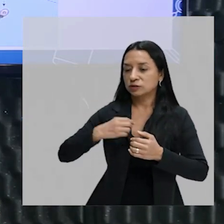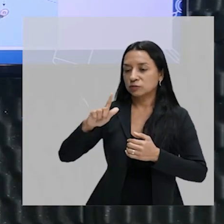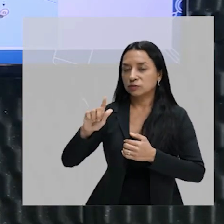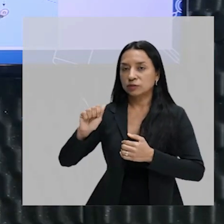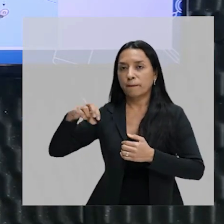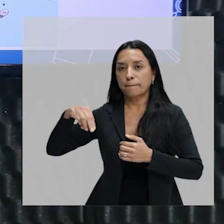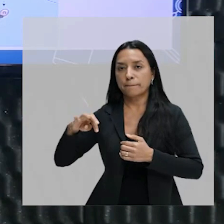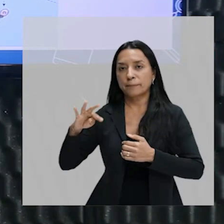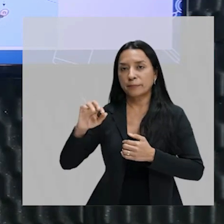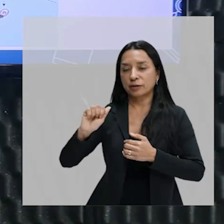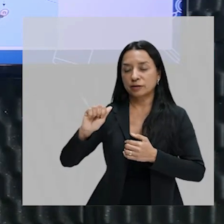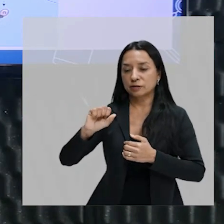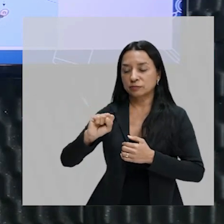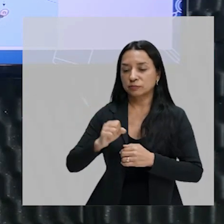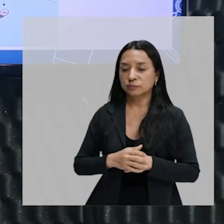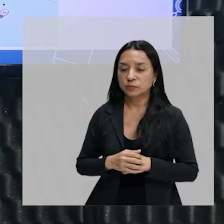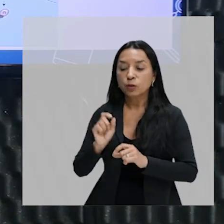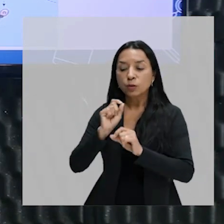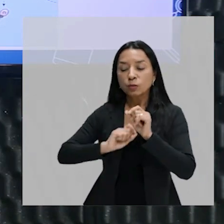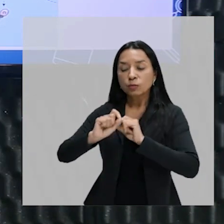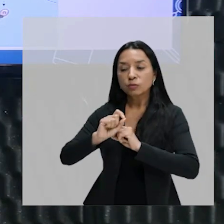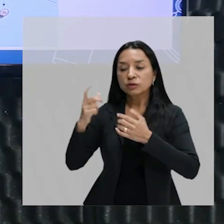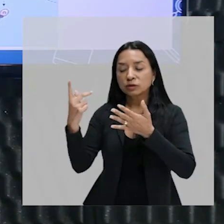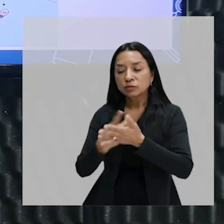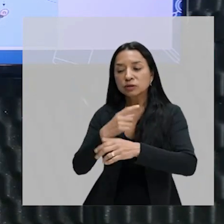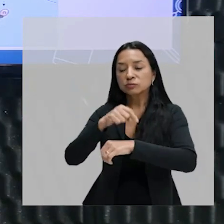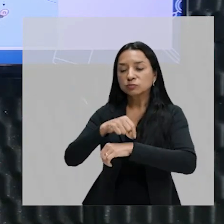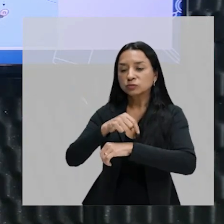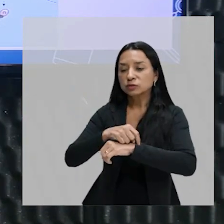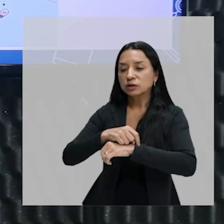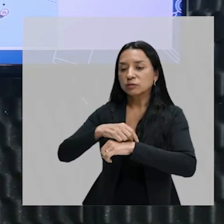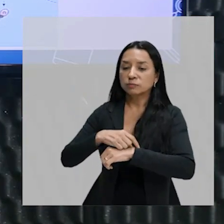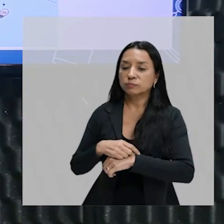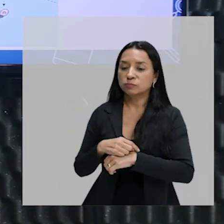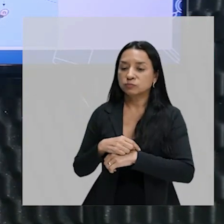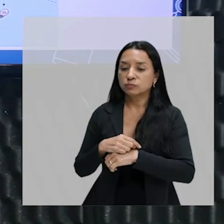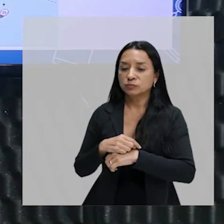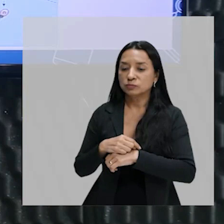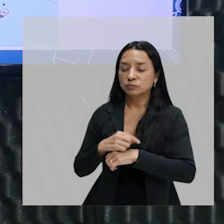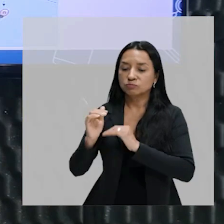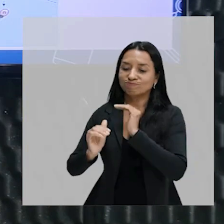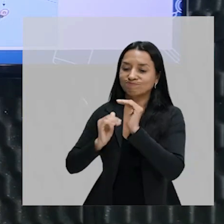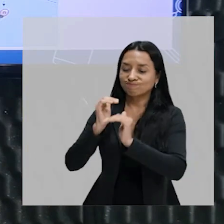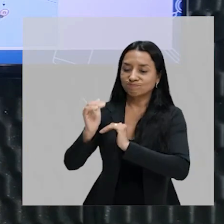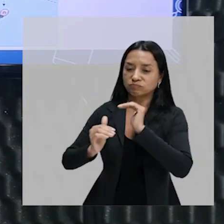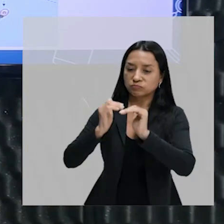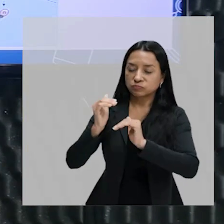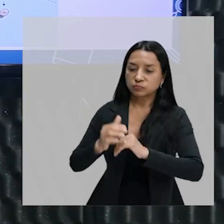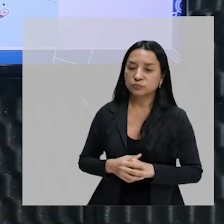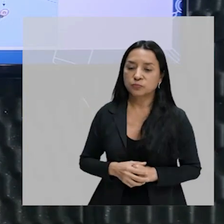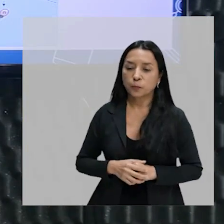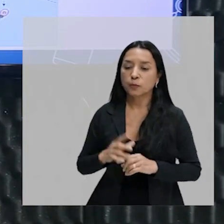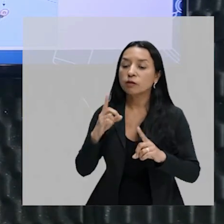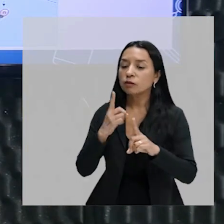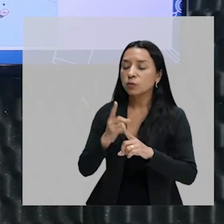que acontece durante o período de multiplicação lá no interior dos testículos né dos túbulos seminíferos Nós vamos